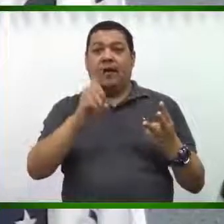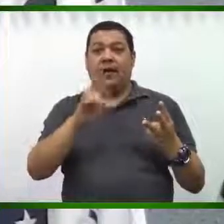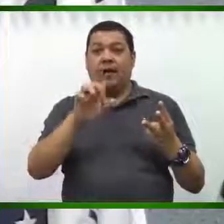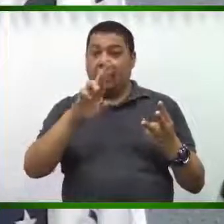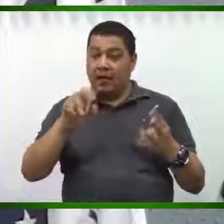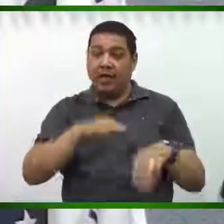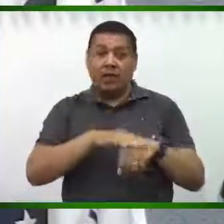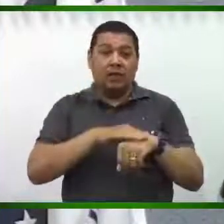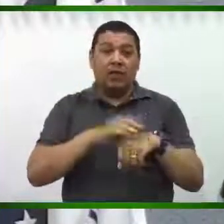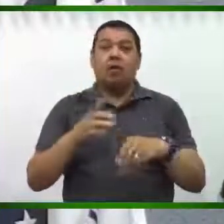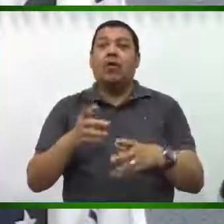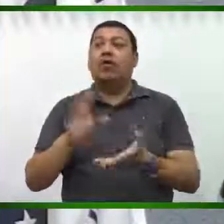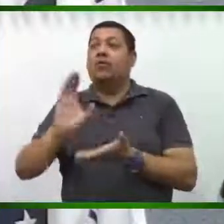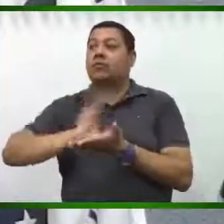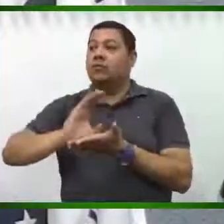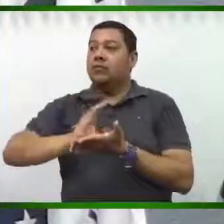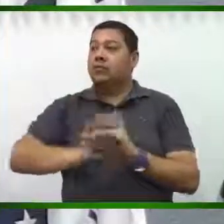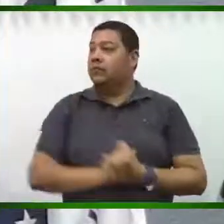parlamentares.